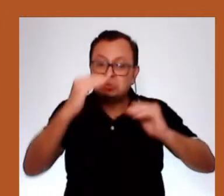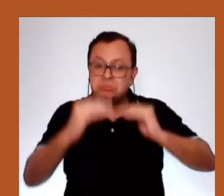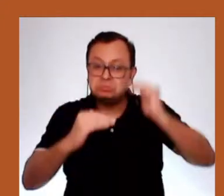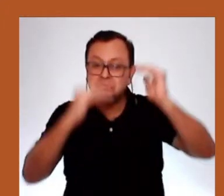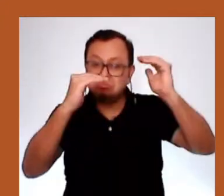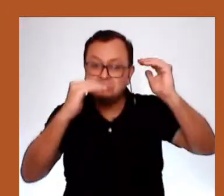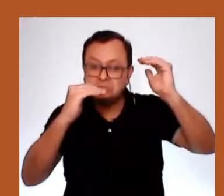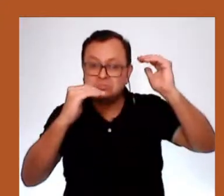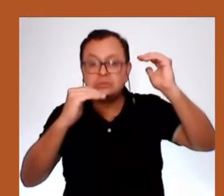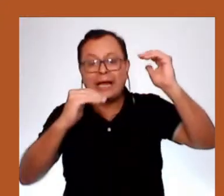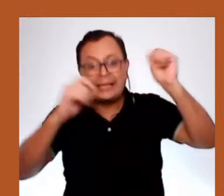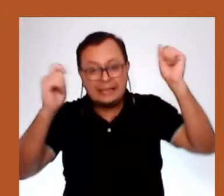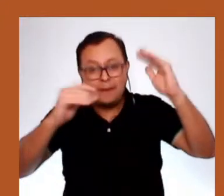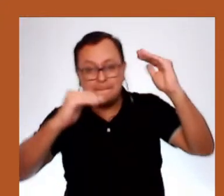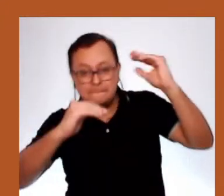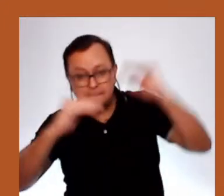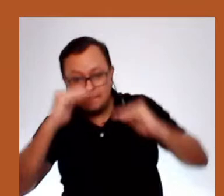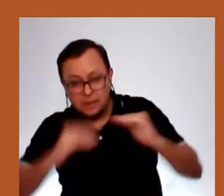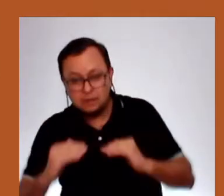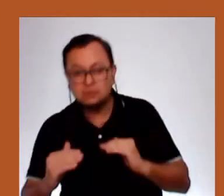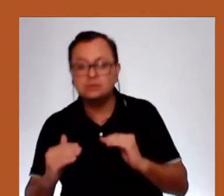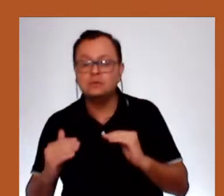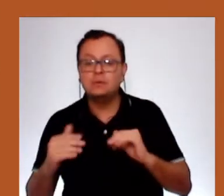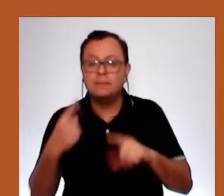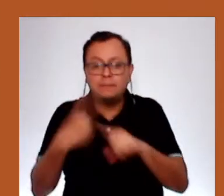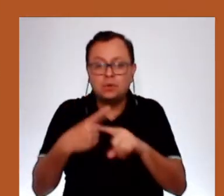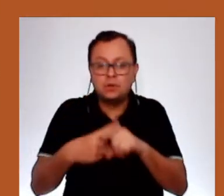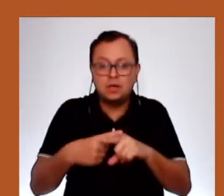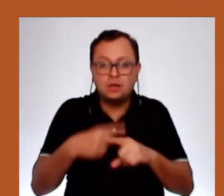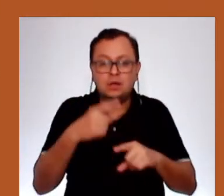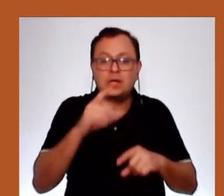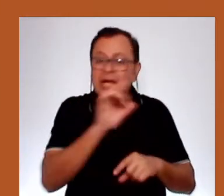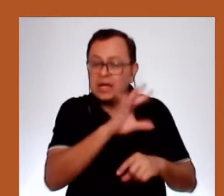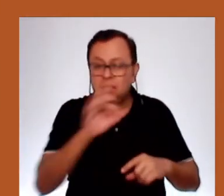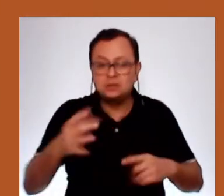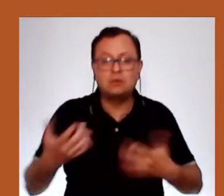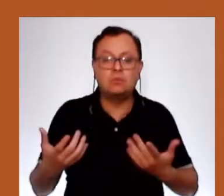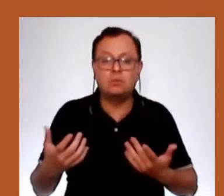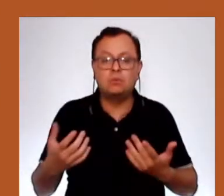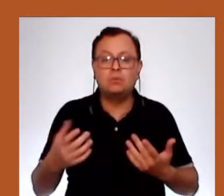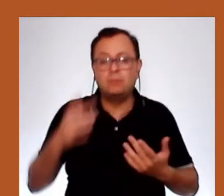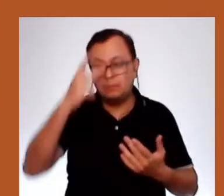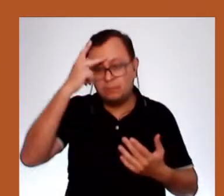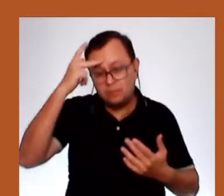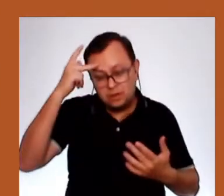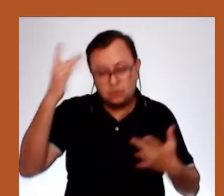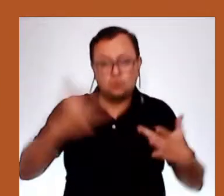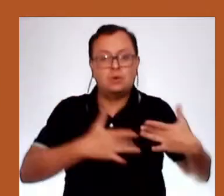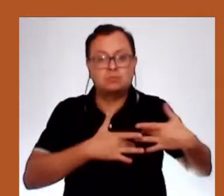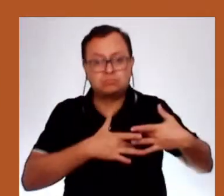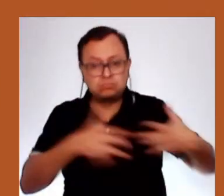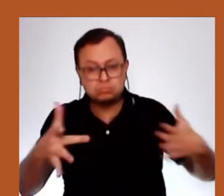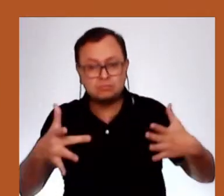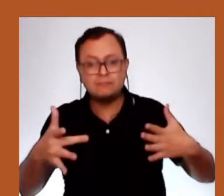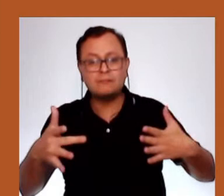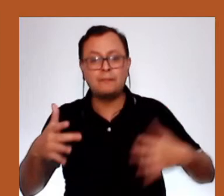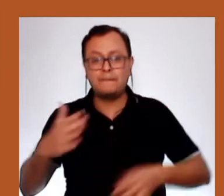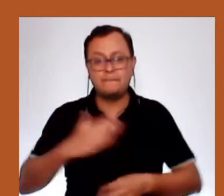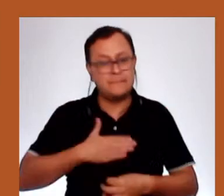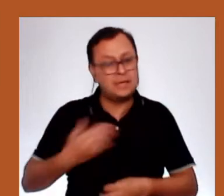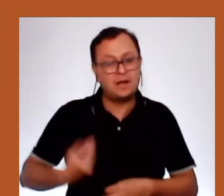sistema hospitalar. É como as pessoas fazem suas doações de vida, da